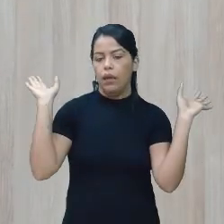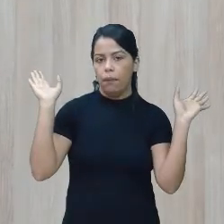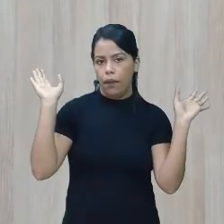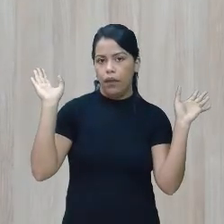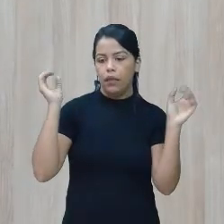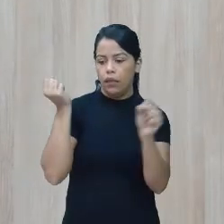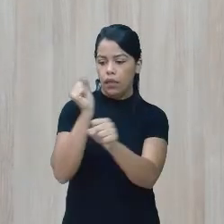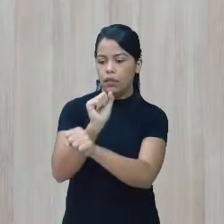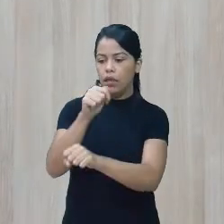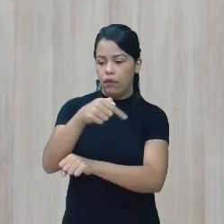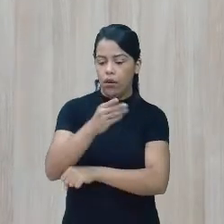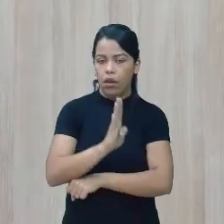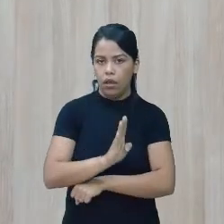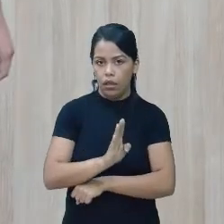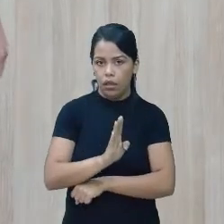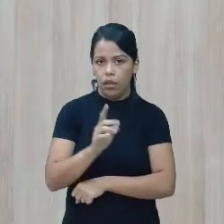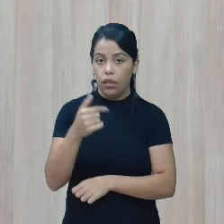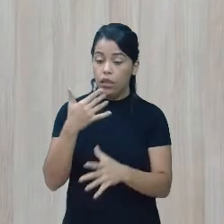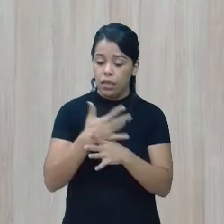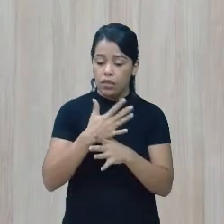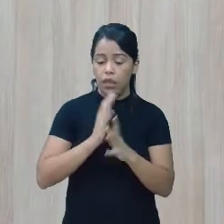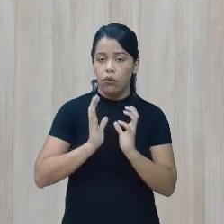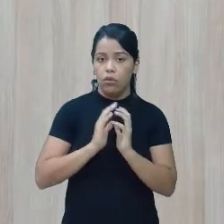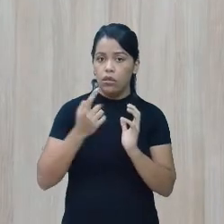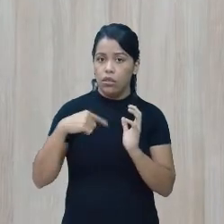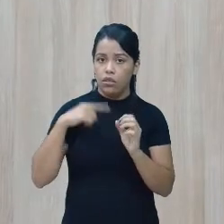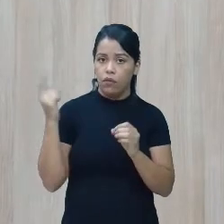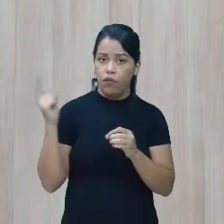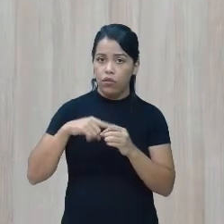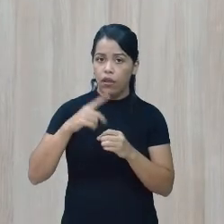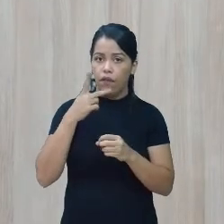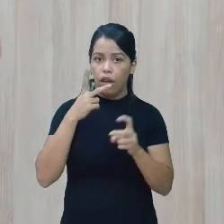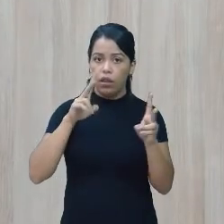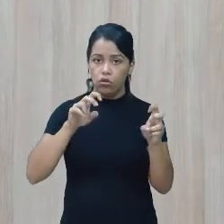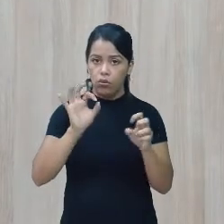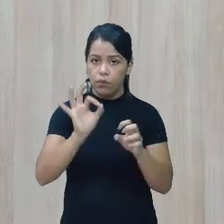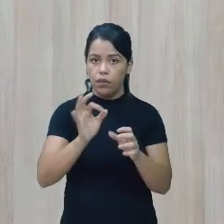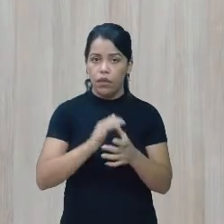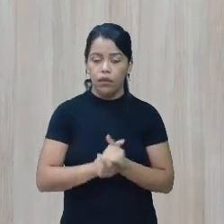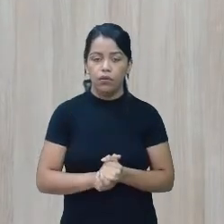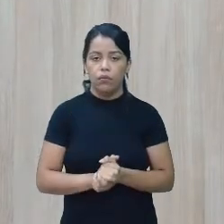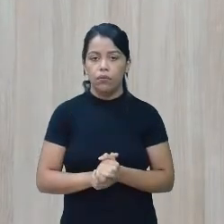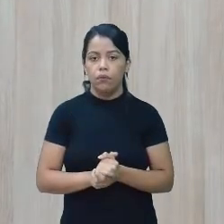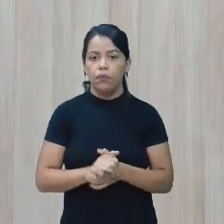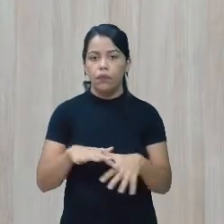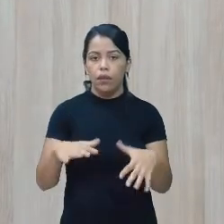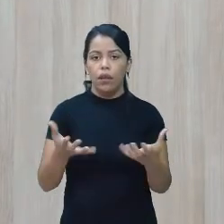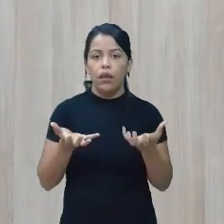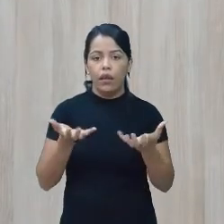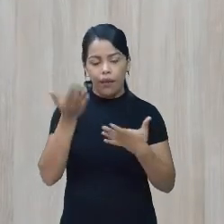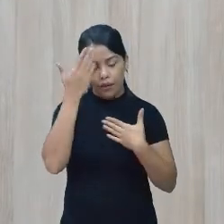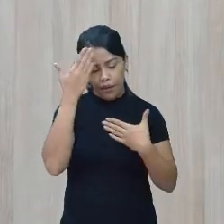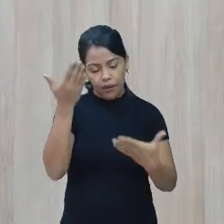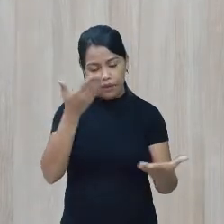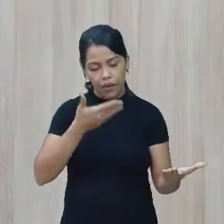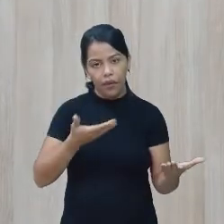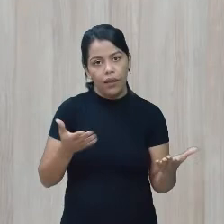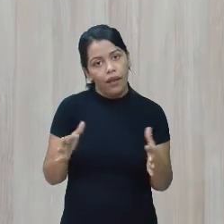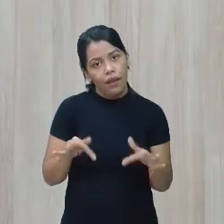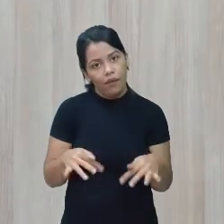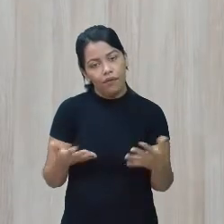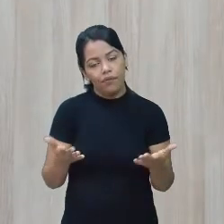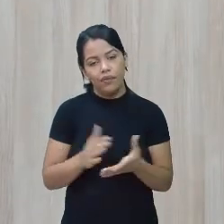aqui no Recife, e a gente vai voltar falando justamente sobre o quilombo do Malunguinho. Tá bom? Então, ó, gente, quero agradecer a participação, enfim,